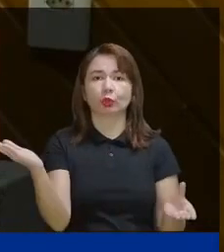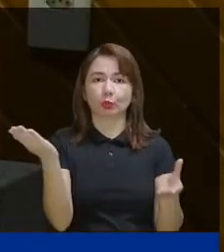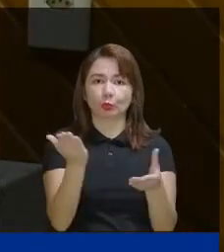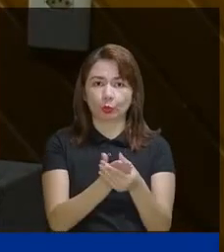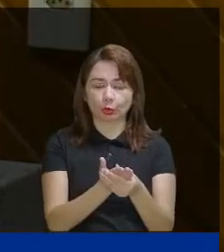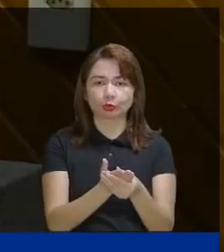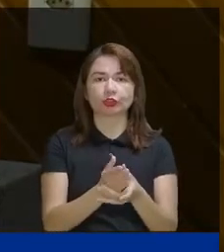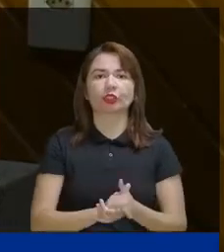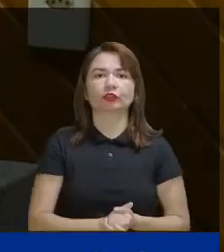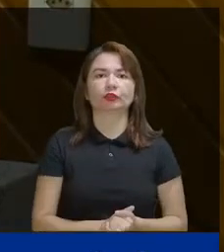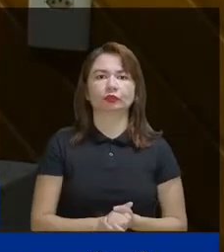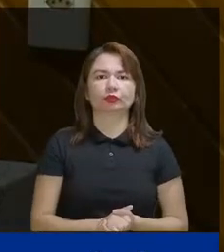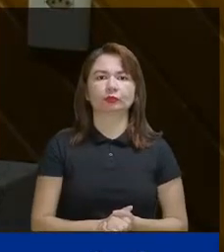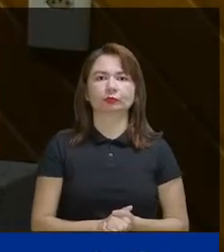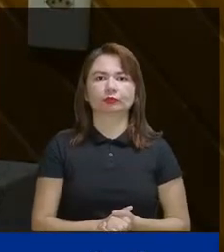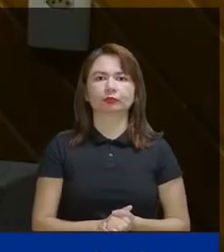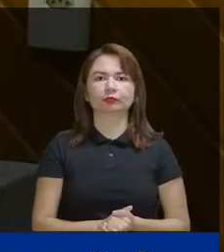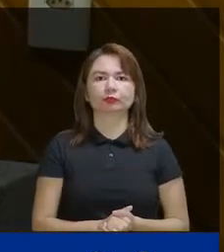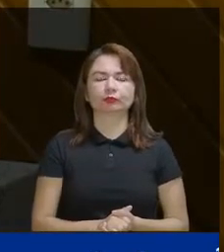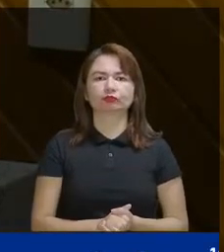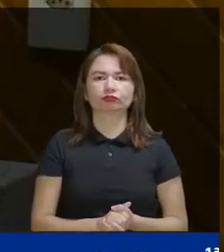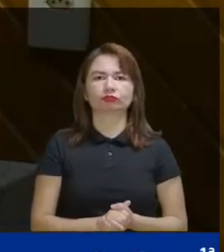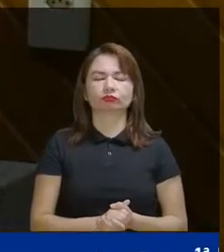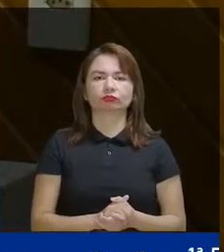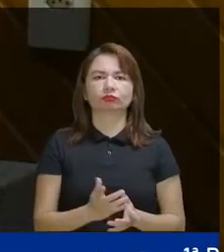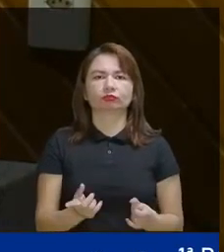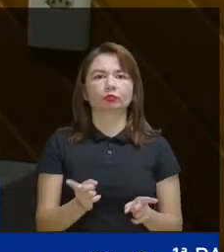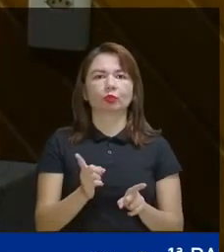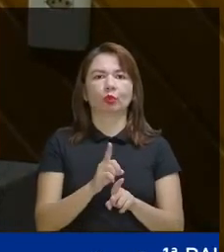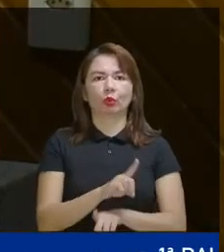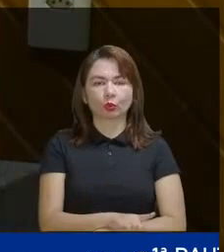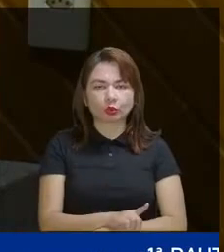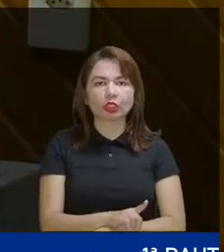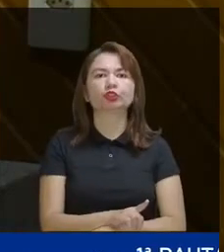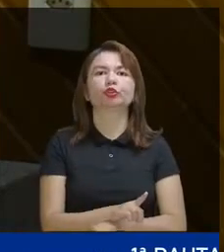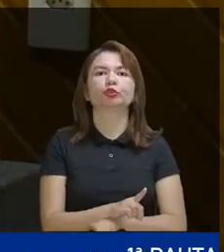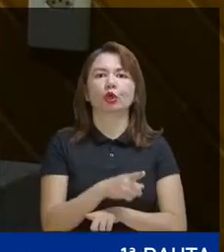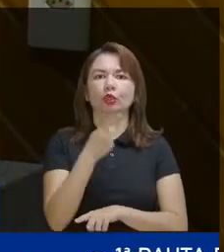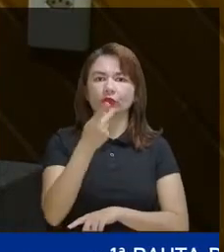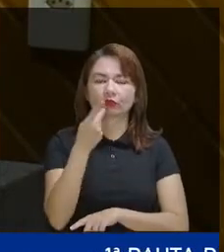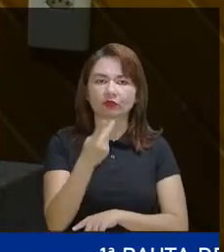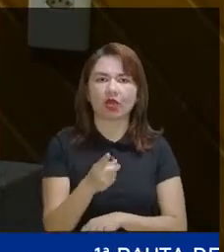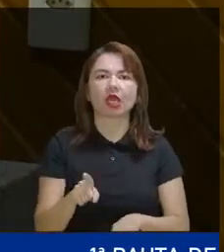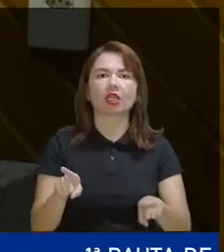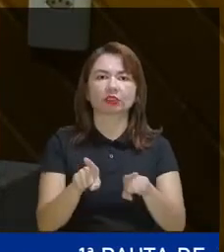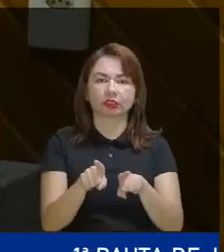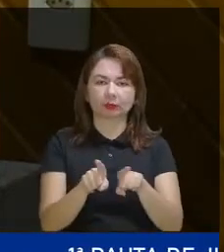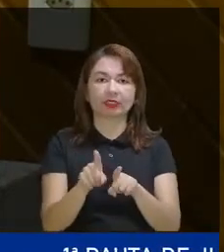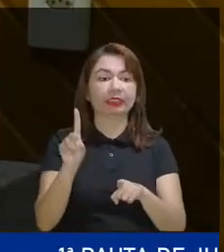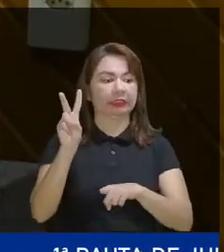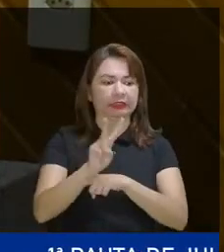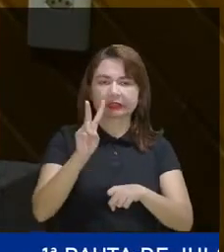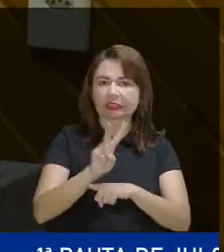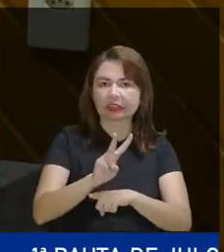das exceções, garantido o contraditório e ampla defesa, não podendo ser citada essa matéria como uma questão de